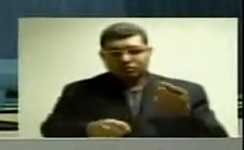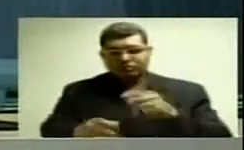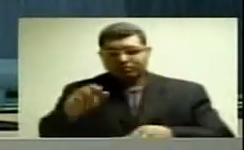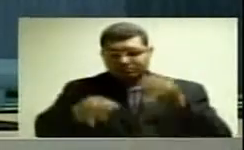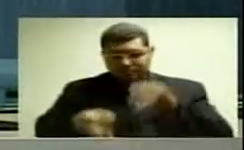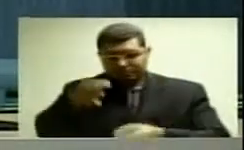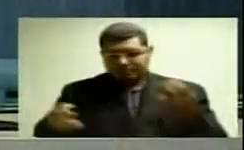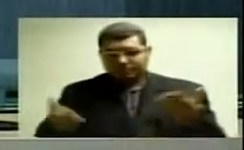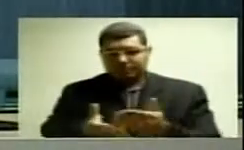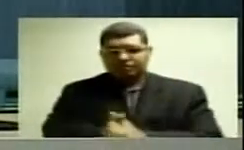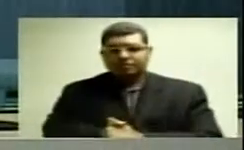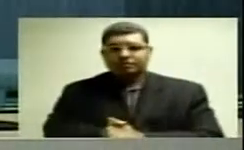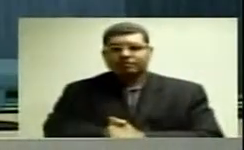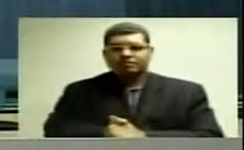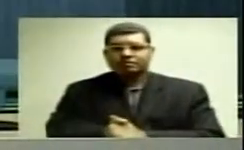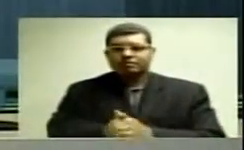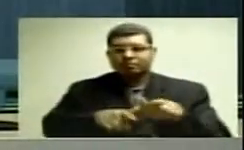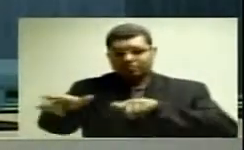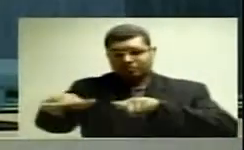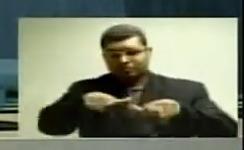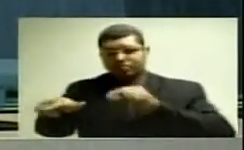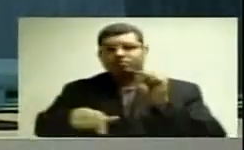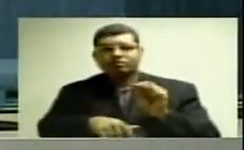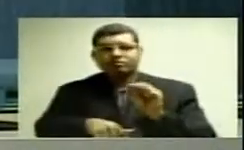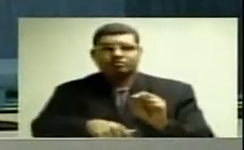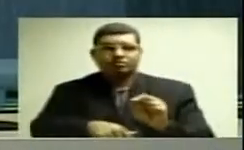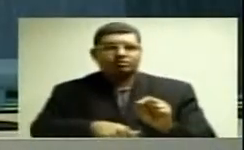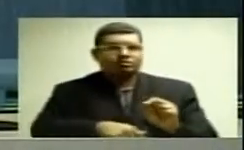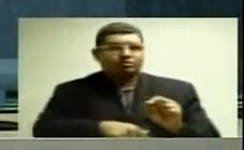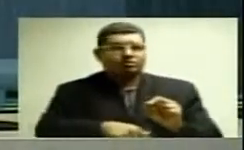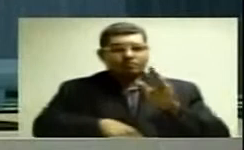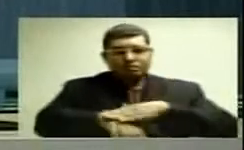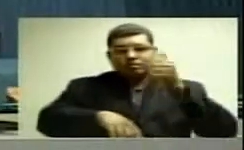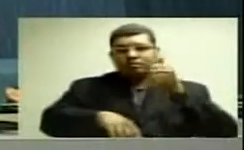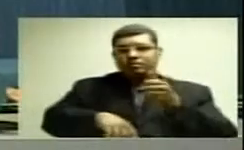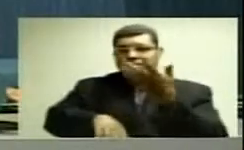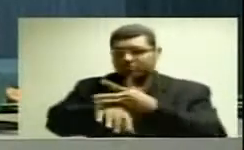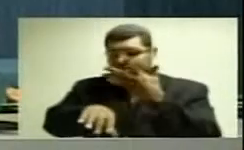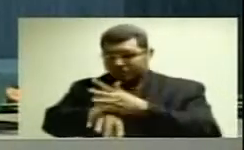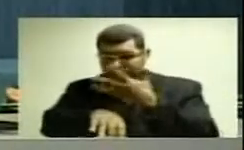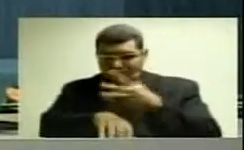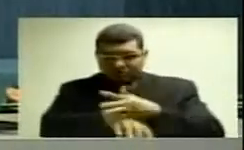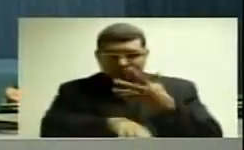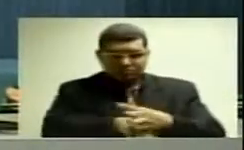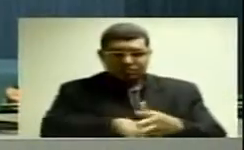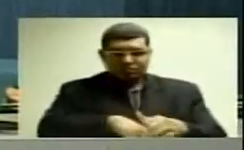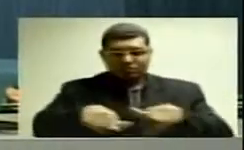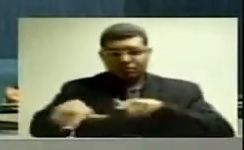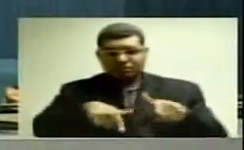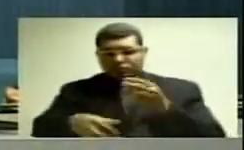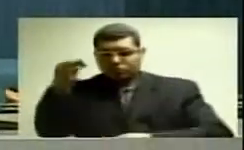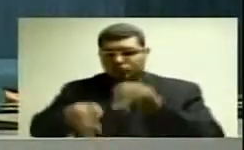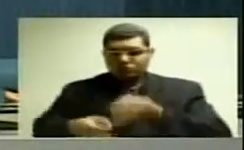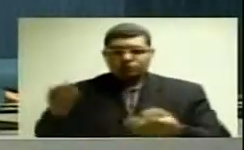para o Tribunal de Justiça na perspectiva de melhorar a qualidade da